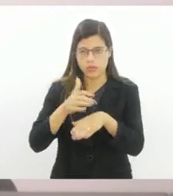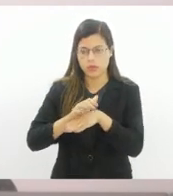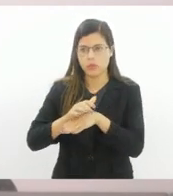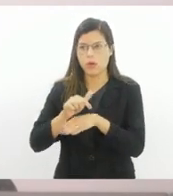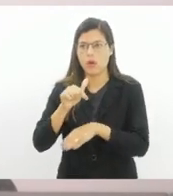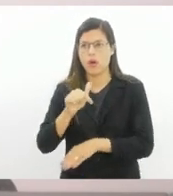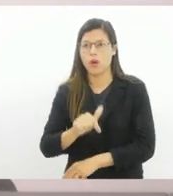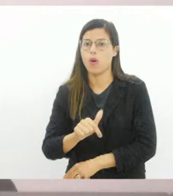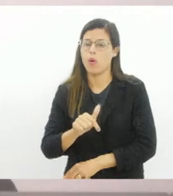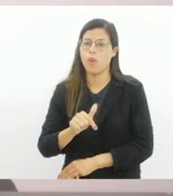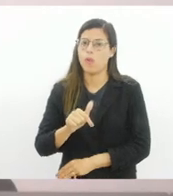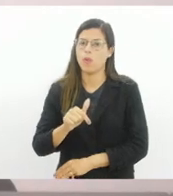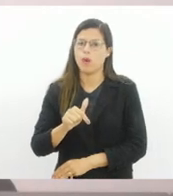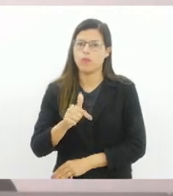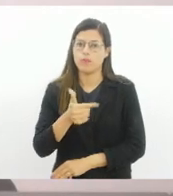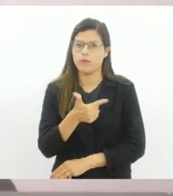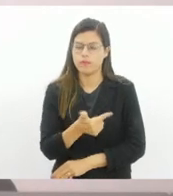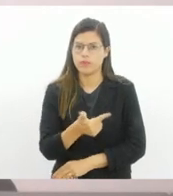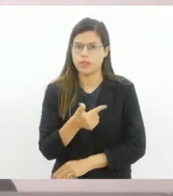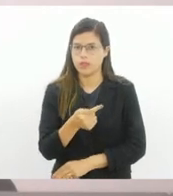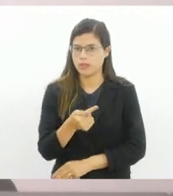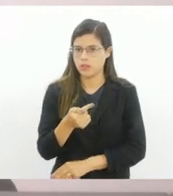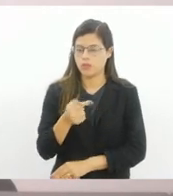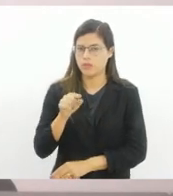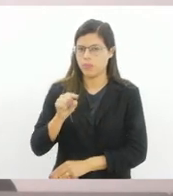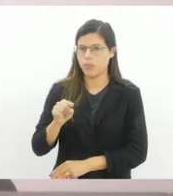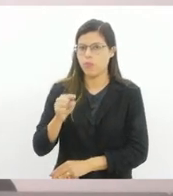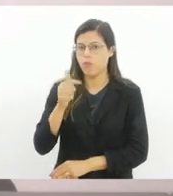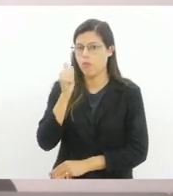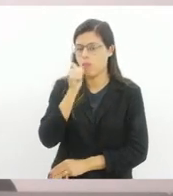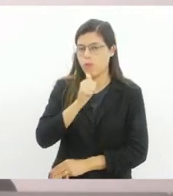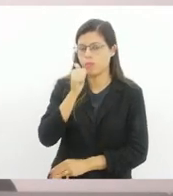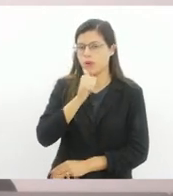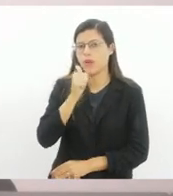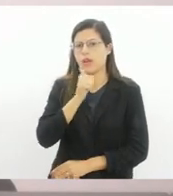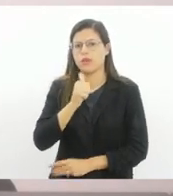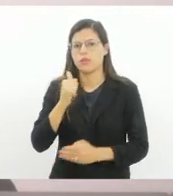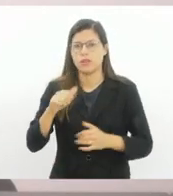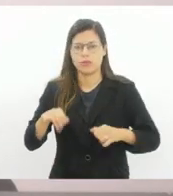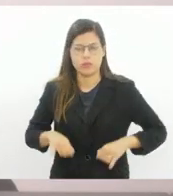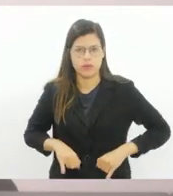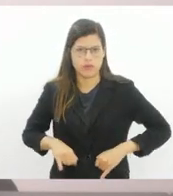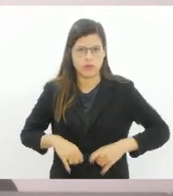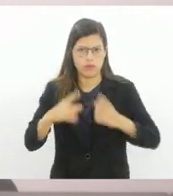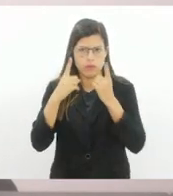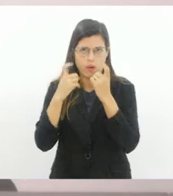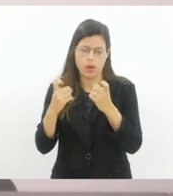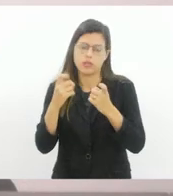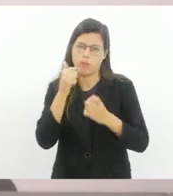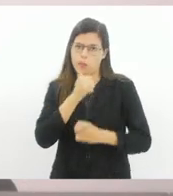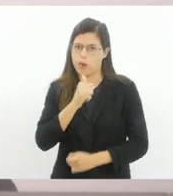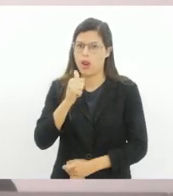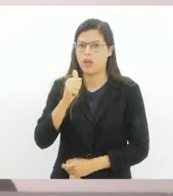27.700 correspondem a mulheres que sofreram violência sexual, mulheres e meninas.